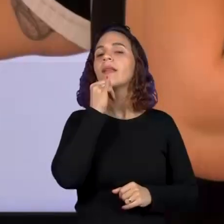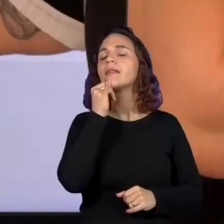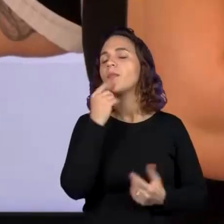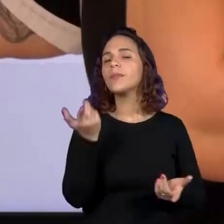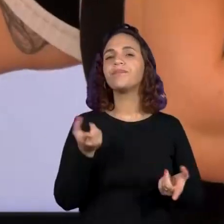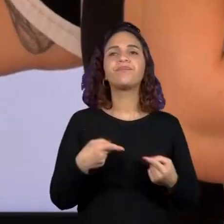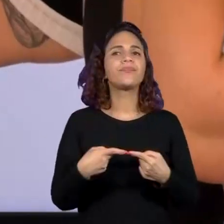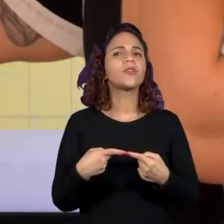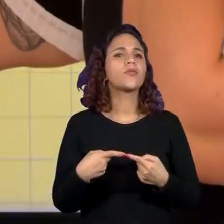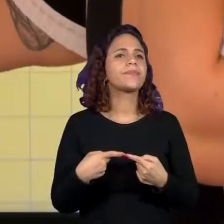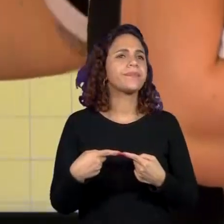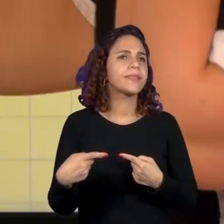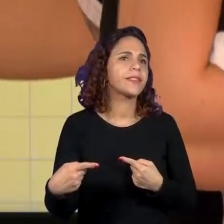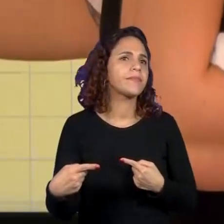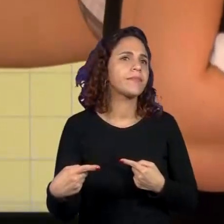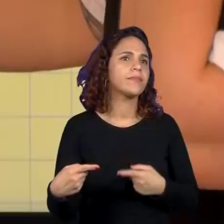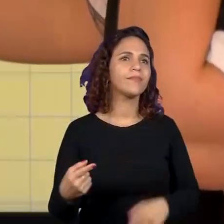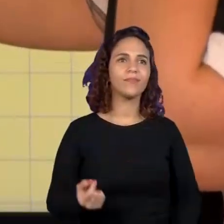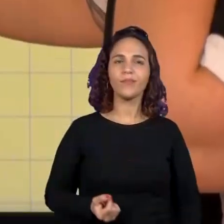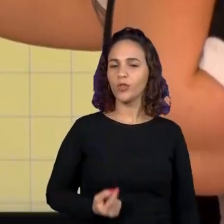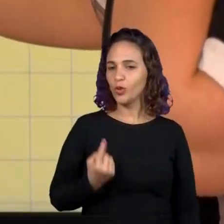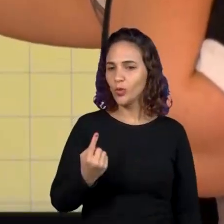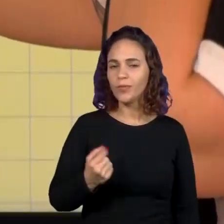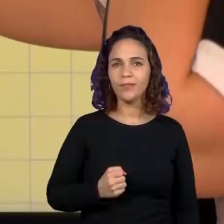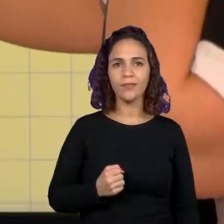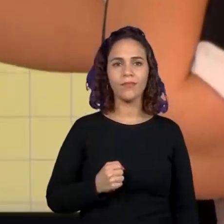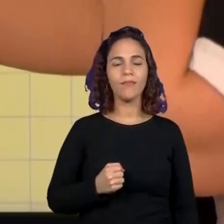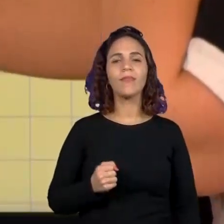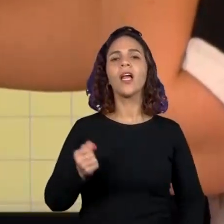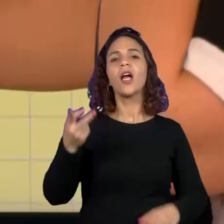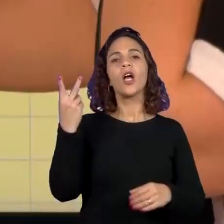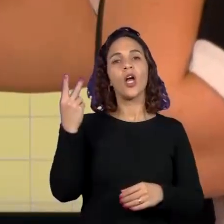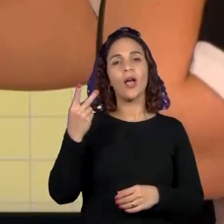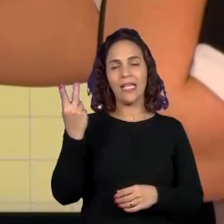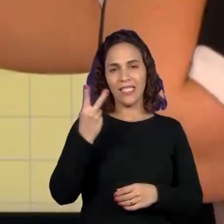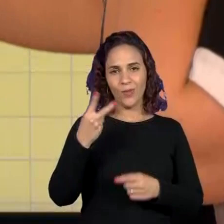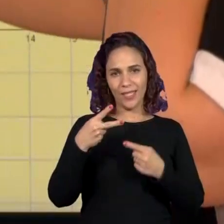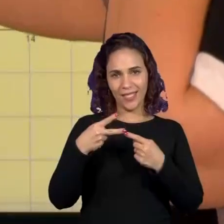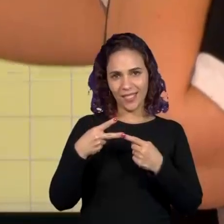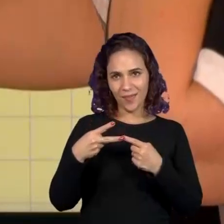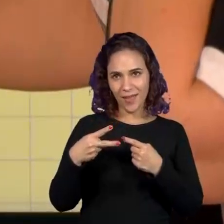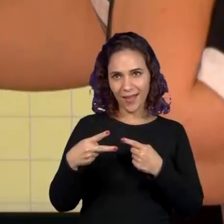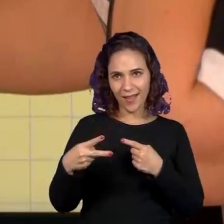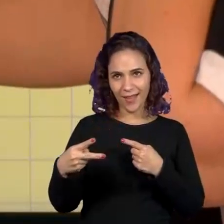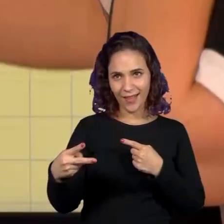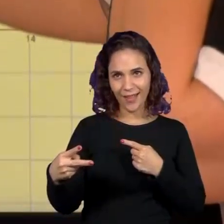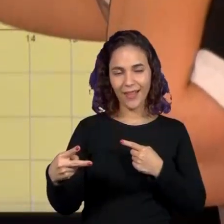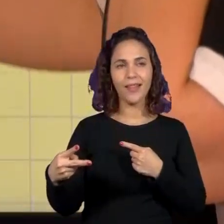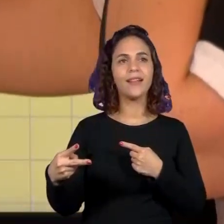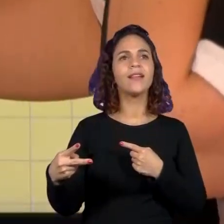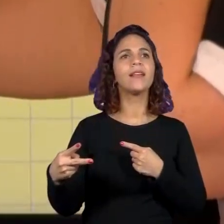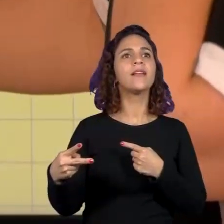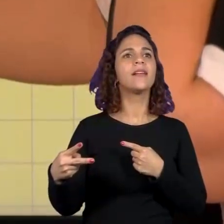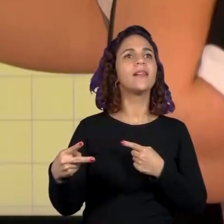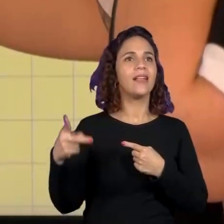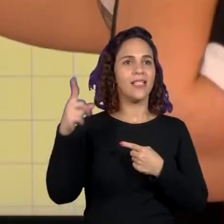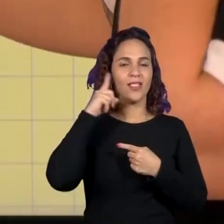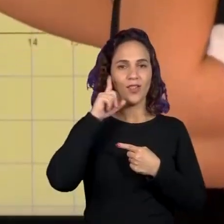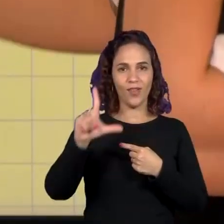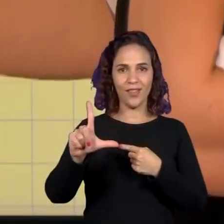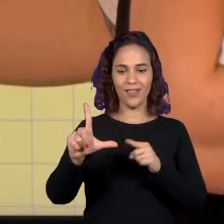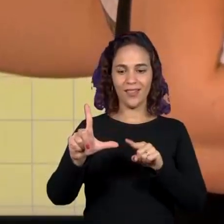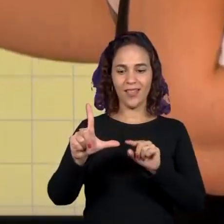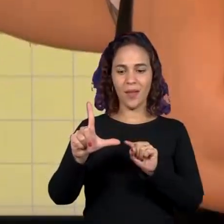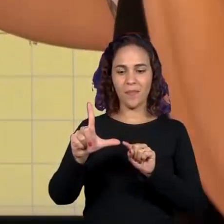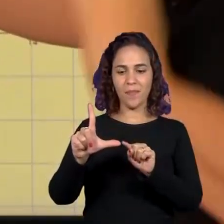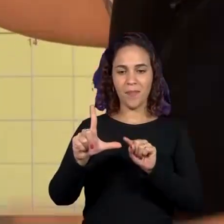semana foi Isso. 1. Aí. Na segunda semana, que a gente está usando o ponto 3, fica